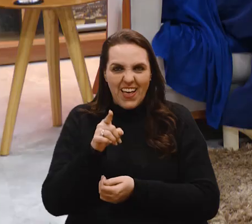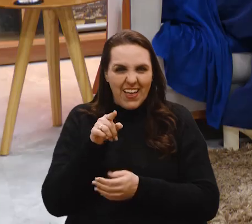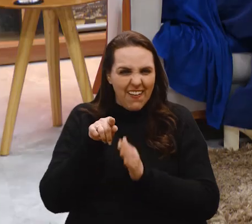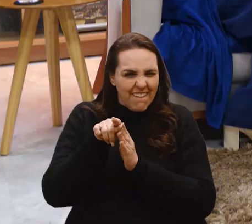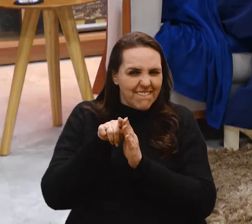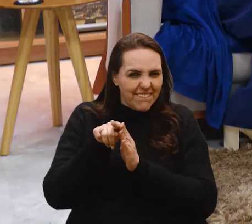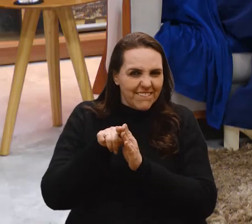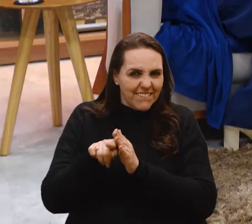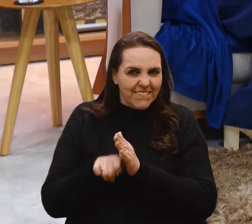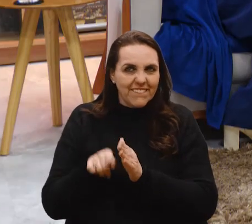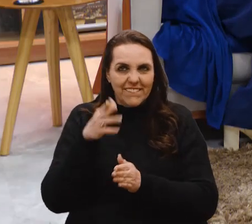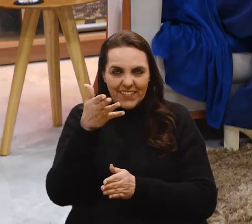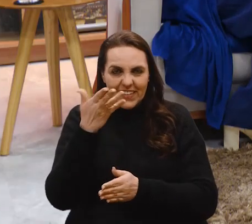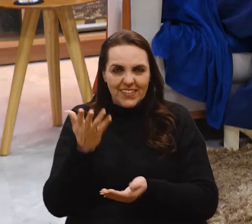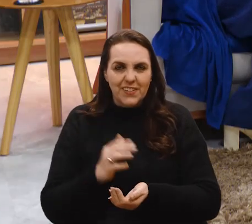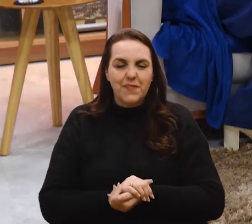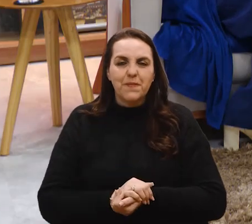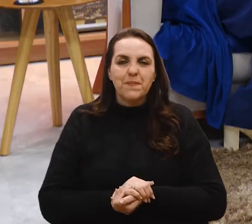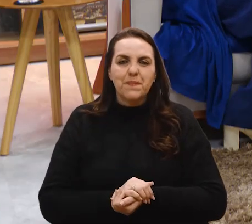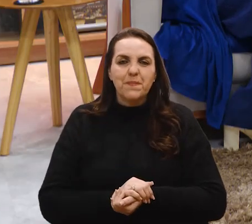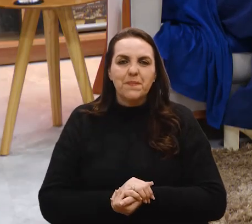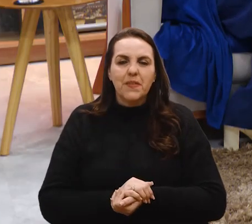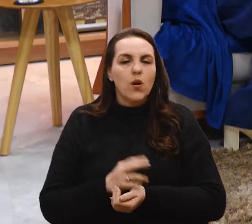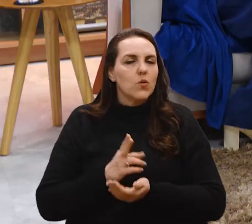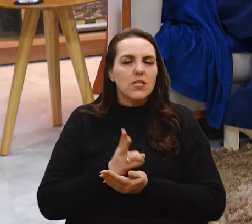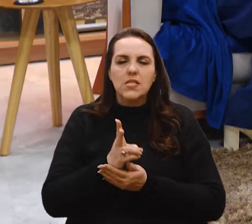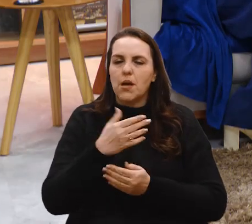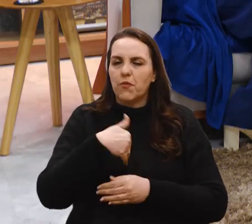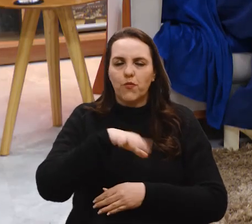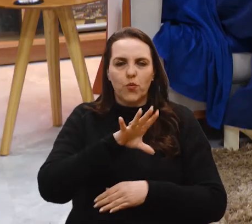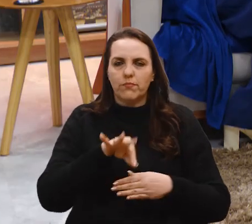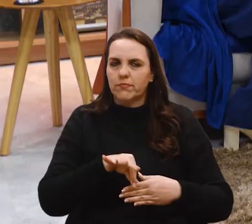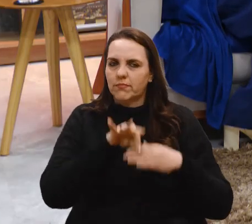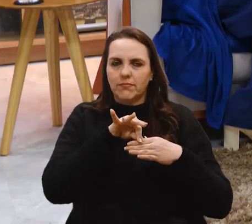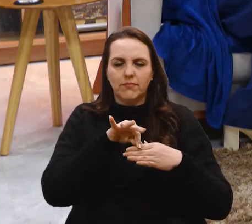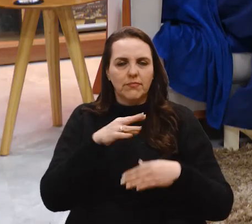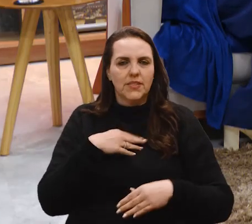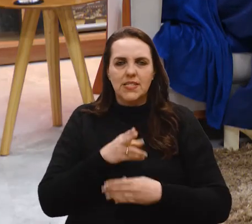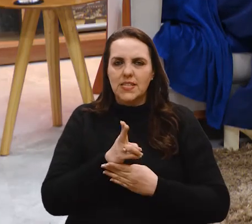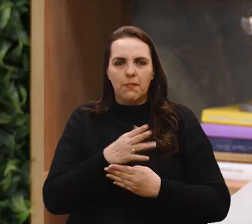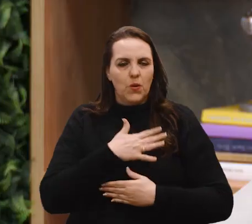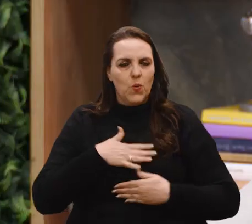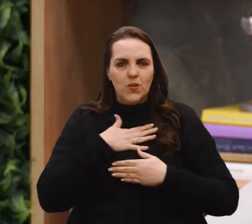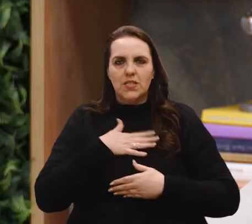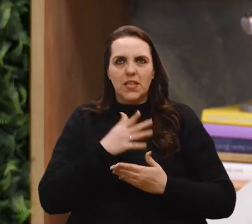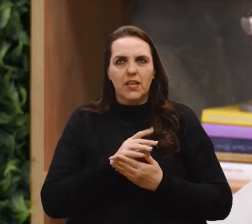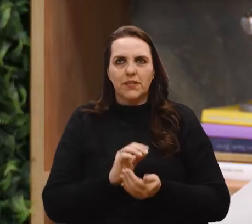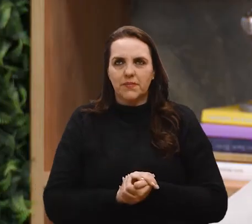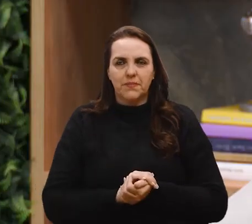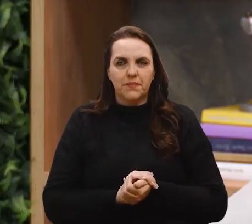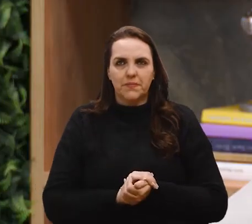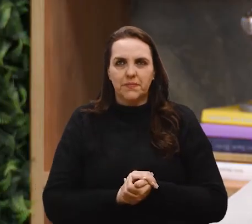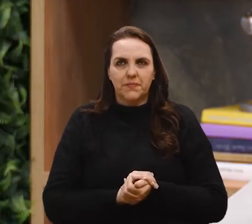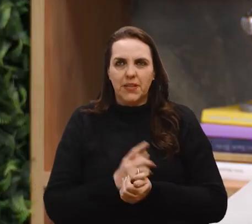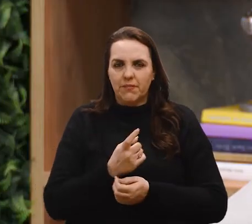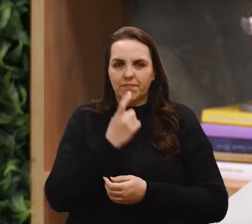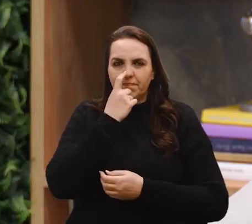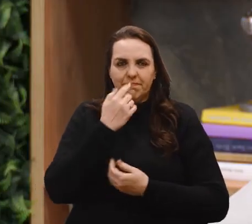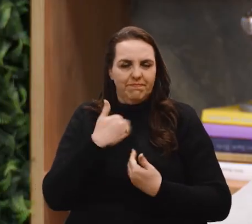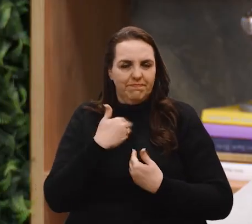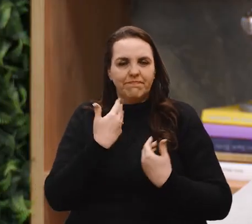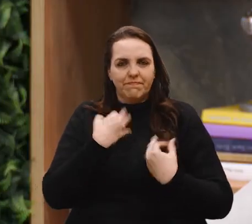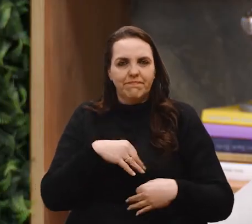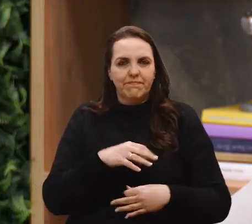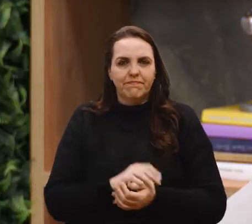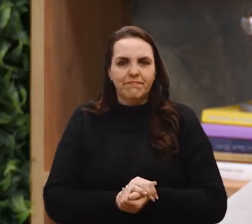Eu sempre fui pra esse lado da liderança. Eu sempre gostei. Eu diria que eu gosto. Se identifica. Eu gosto,